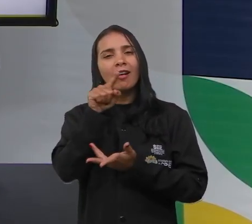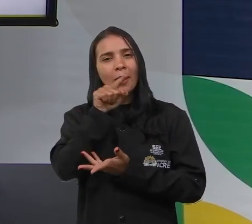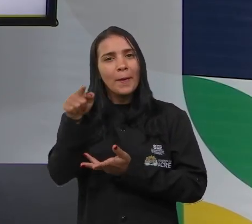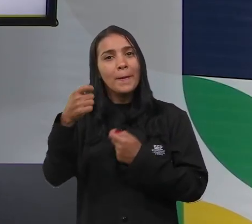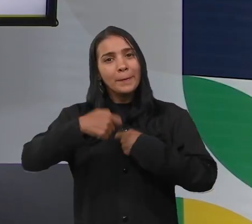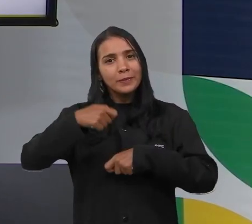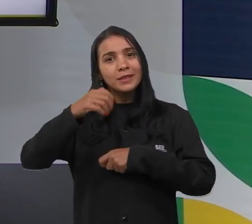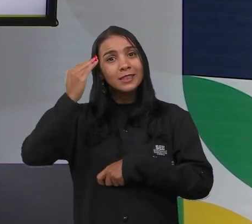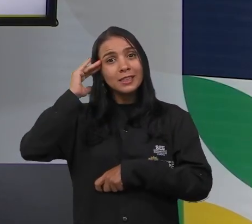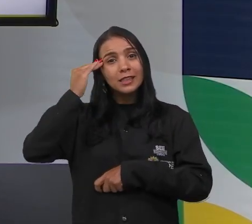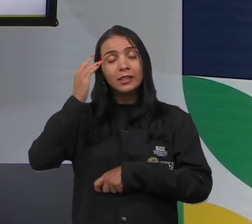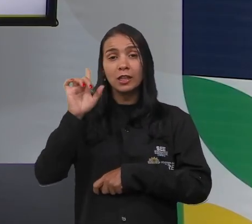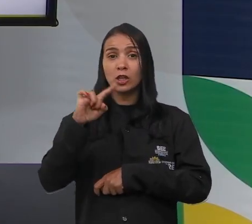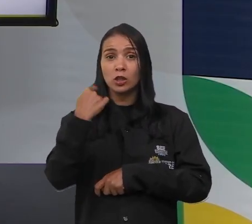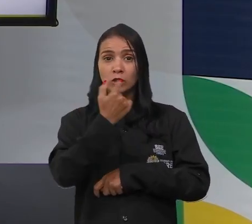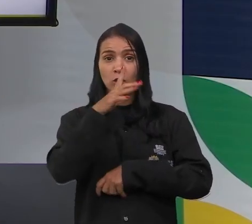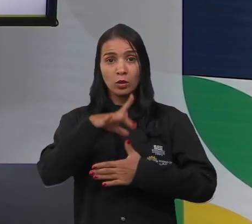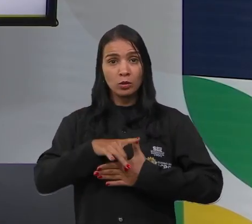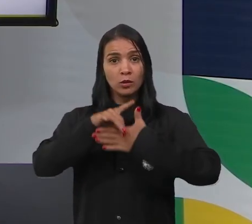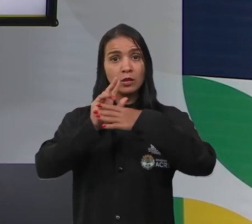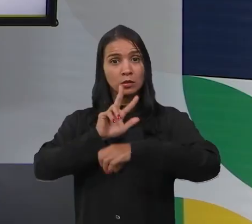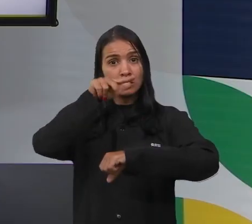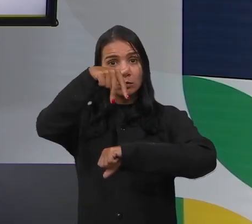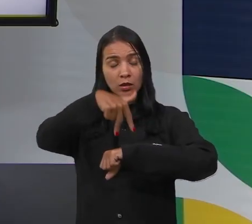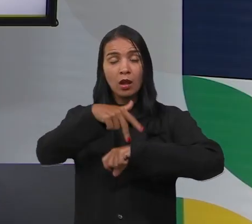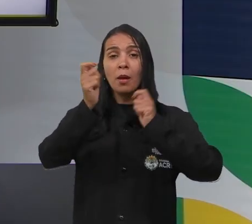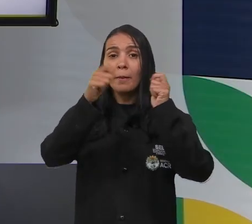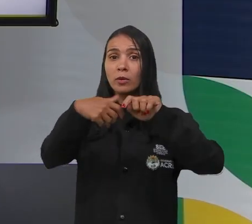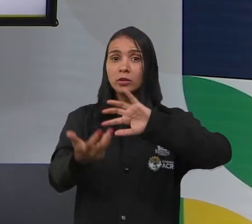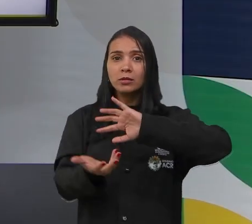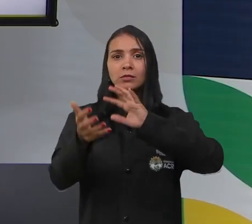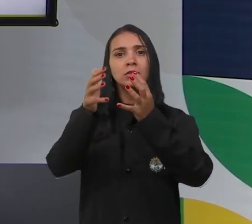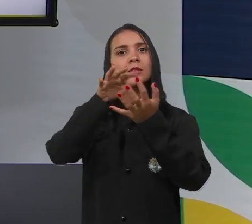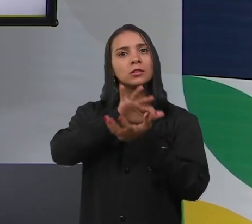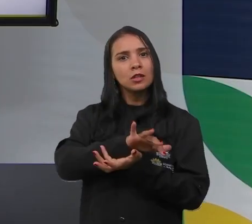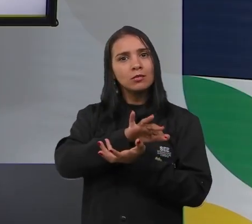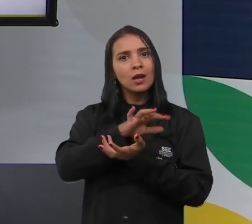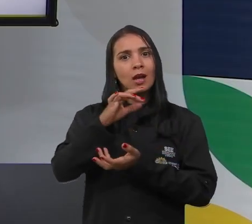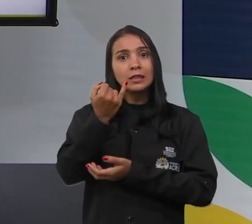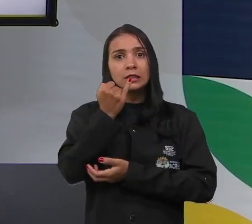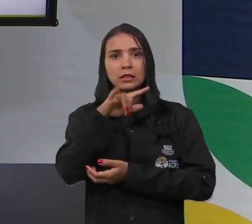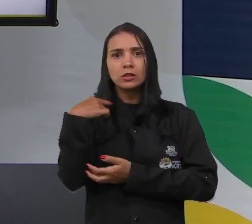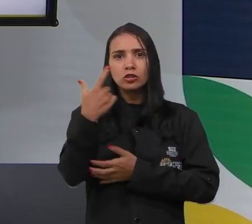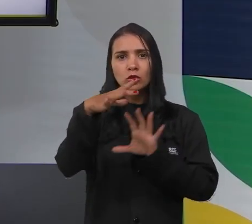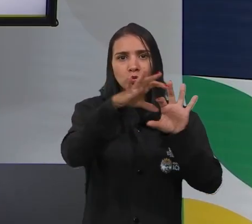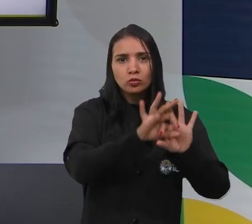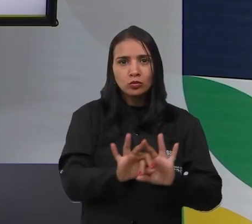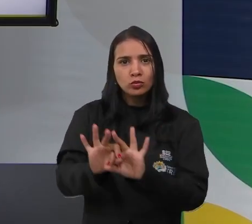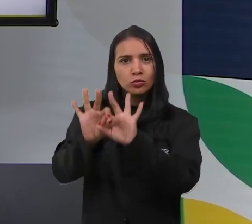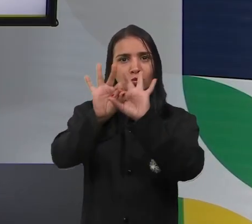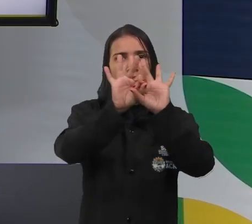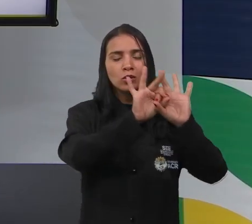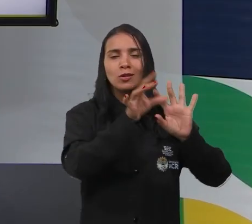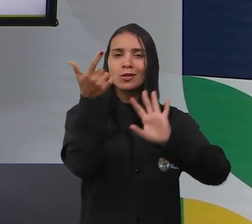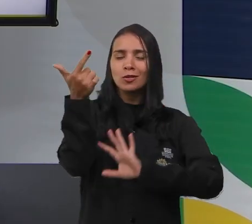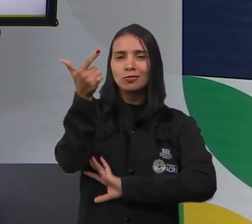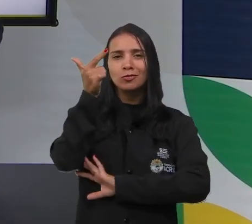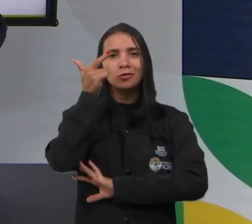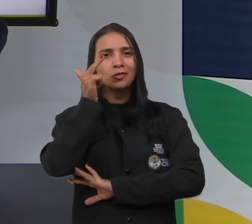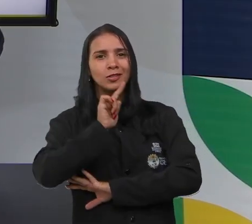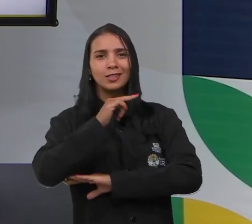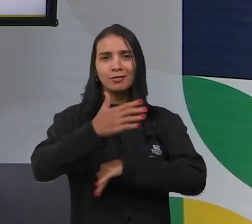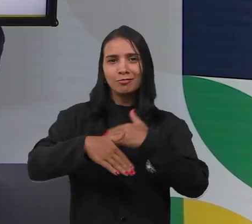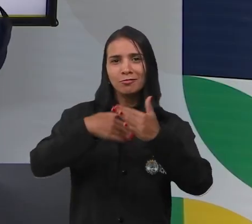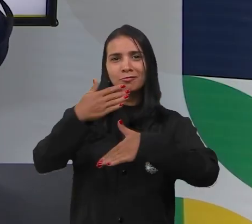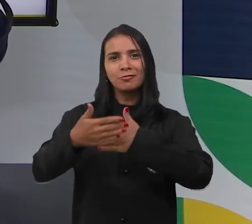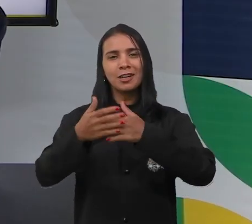transformador, como esse agente social de colaboração com as políticas públicas, você vai construir, colaborar, você